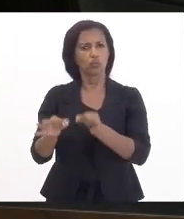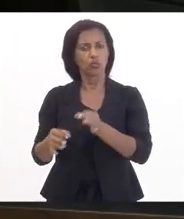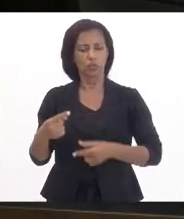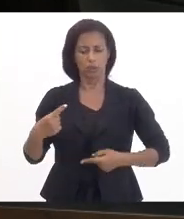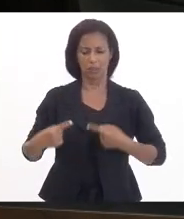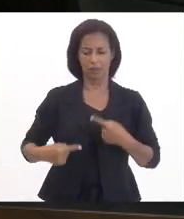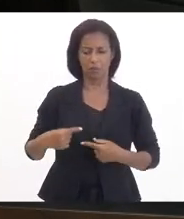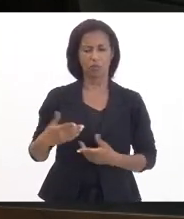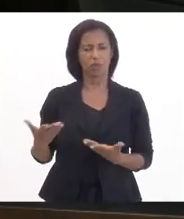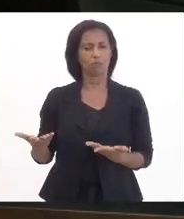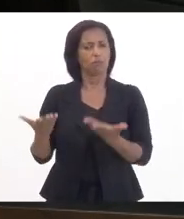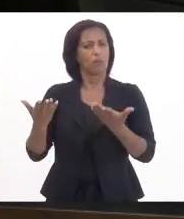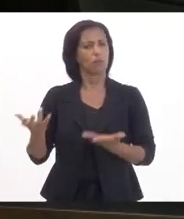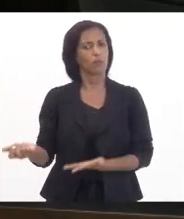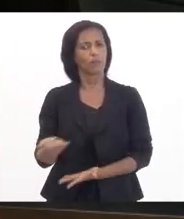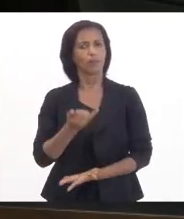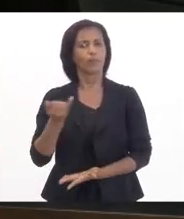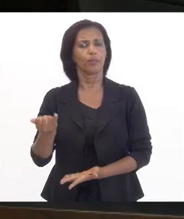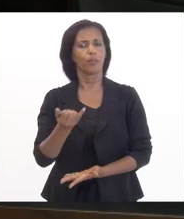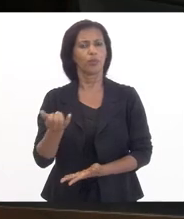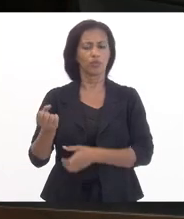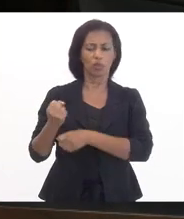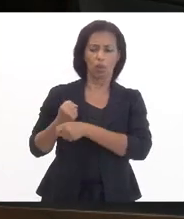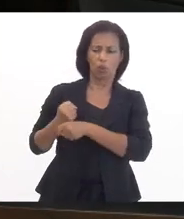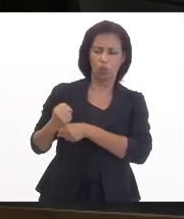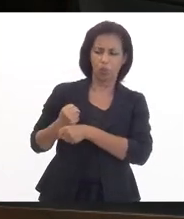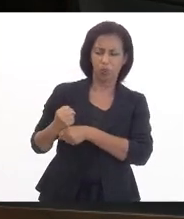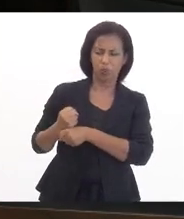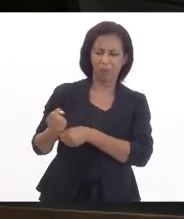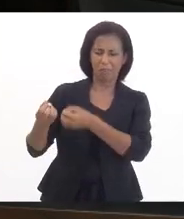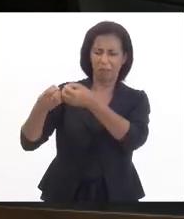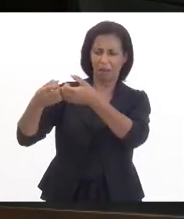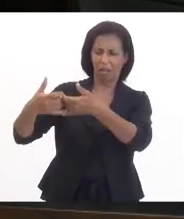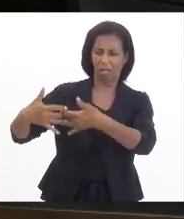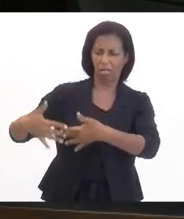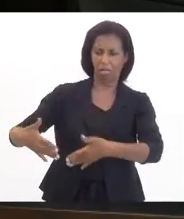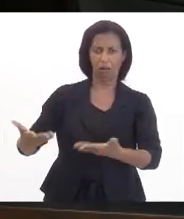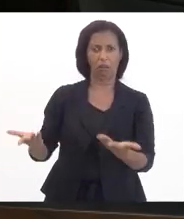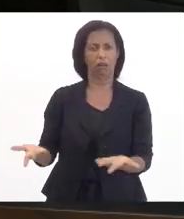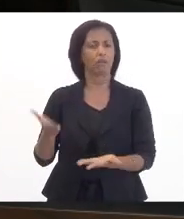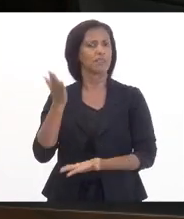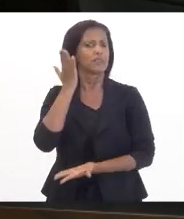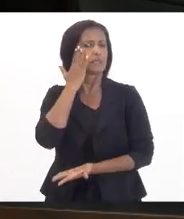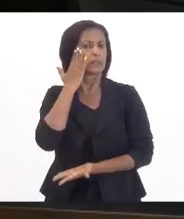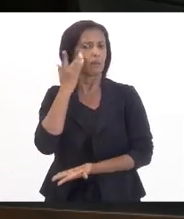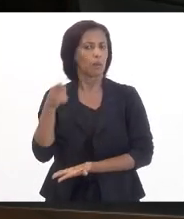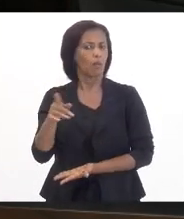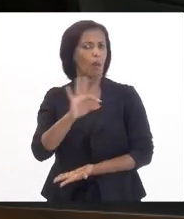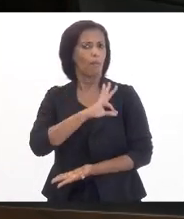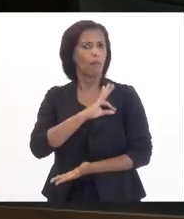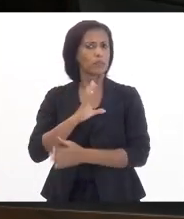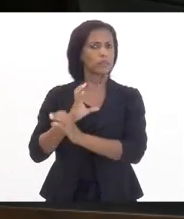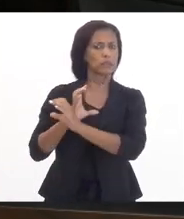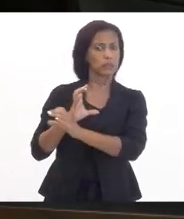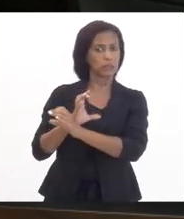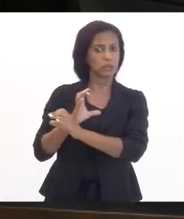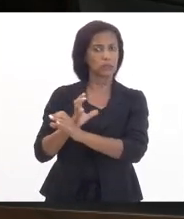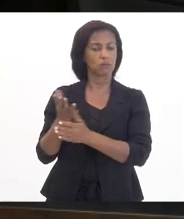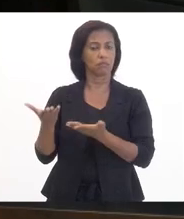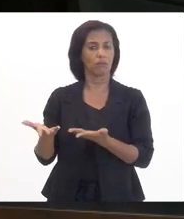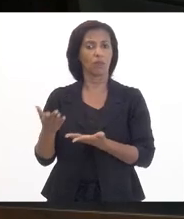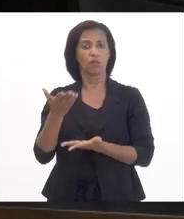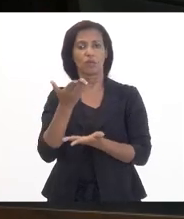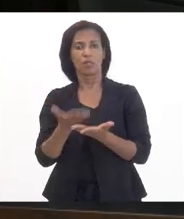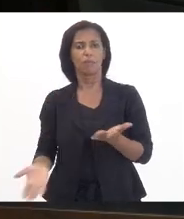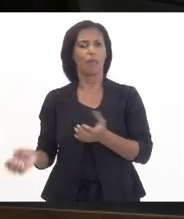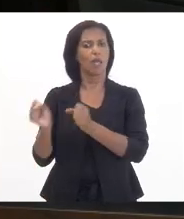a essa polícia tão importante e que por tantos anos foi sucateada, que nós sabemos que uma polícia civil sucateada, você